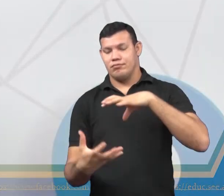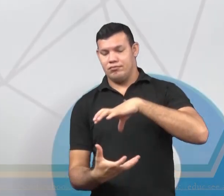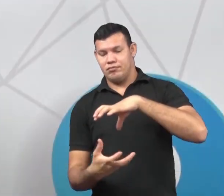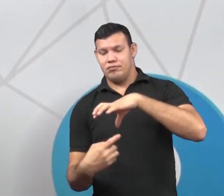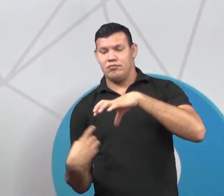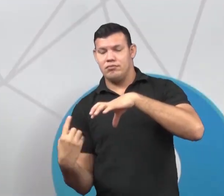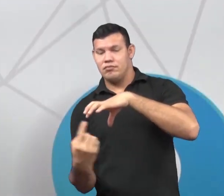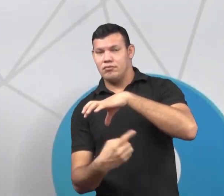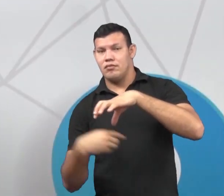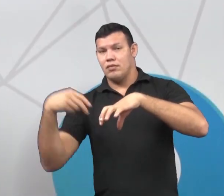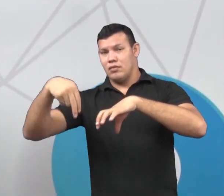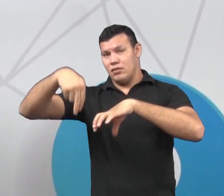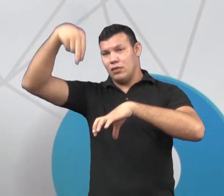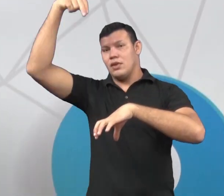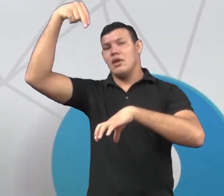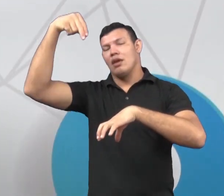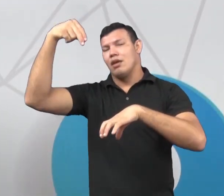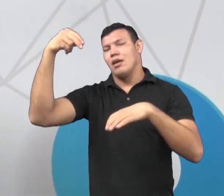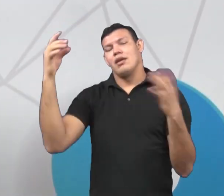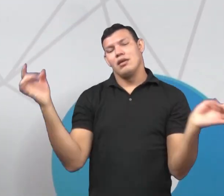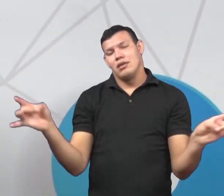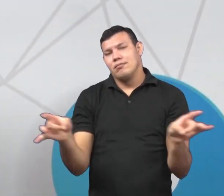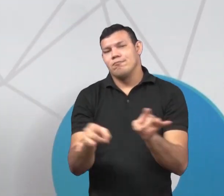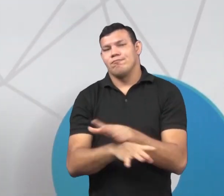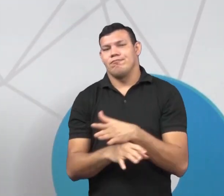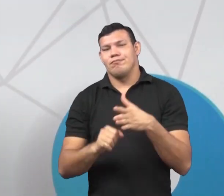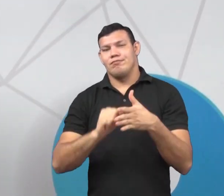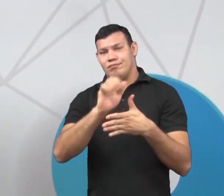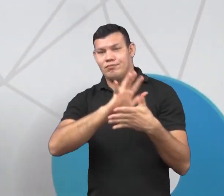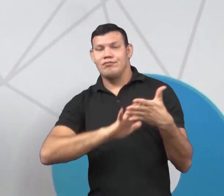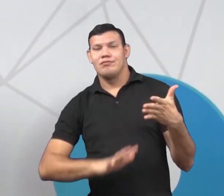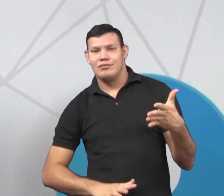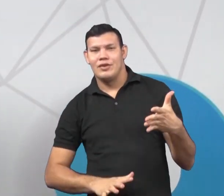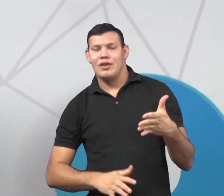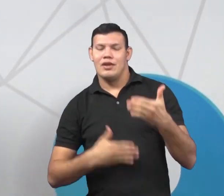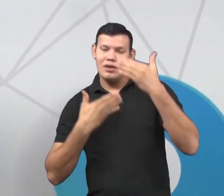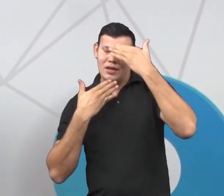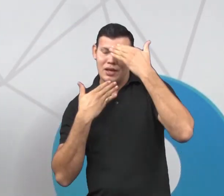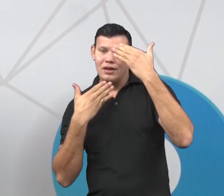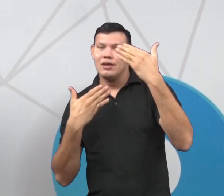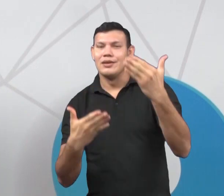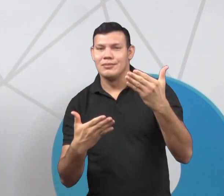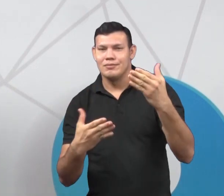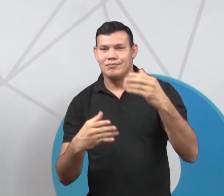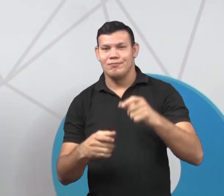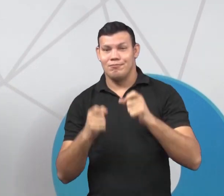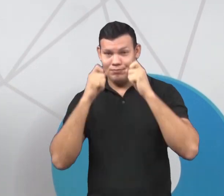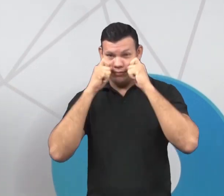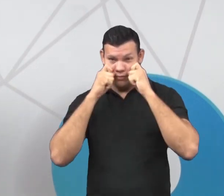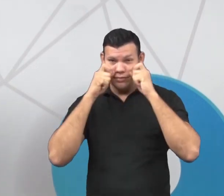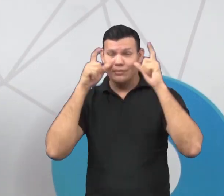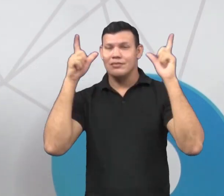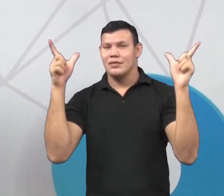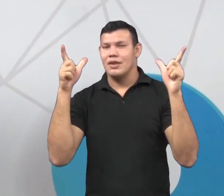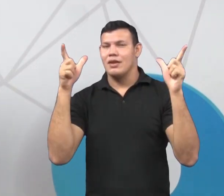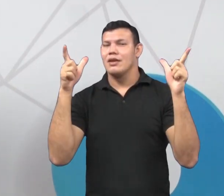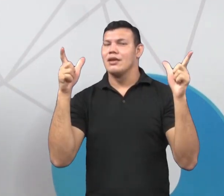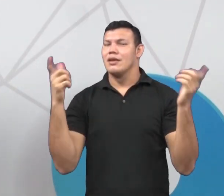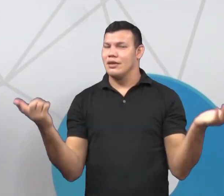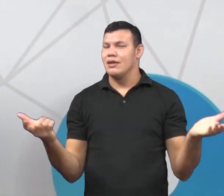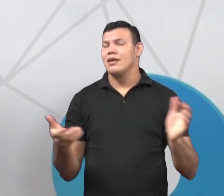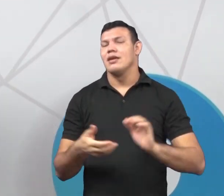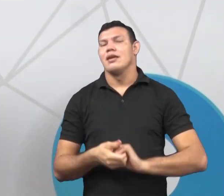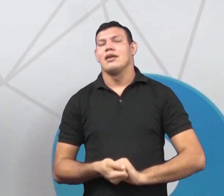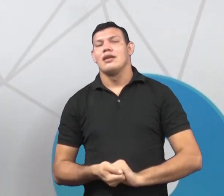Portanto, encerra aí nossa atividade e agradeço por cada um de vocês que prestou atenção no vídeo. E fique bastante